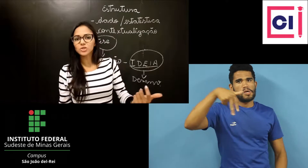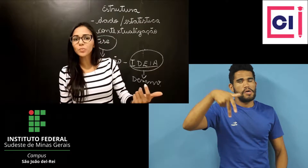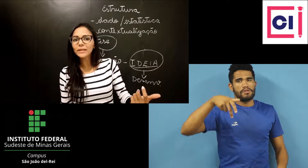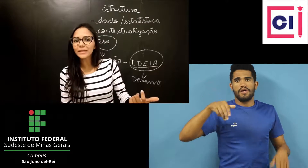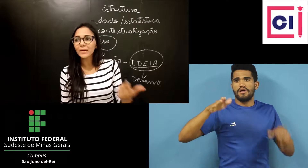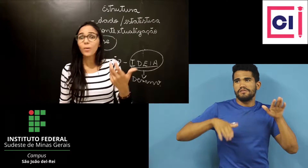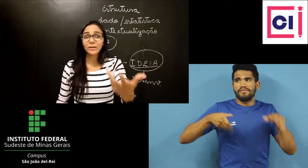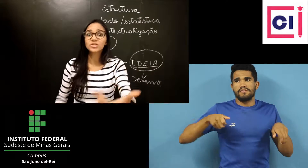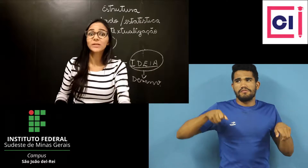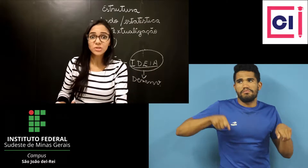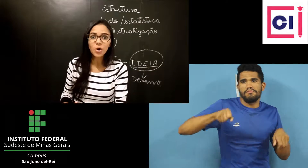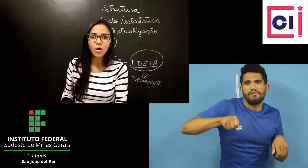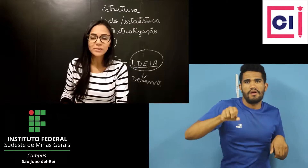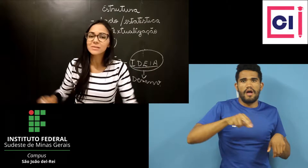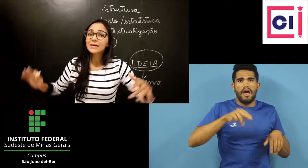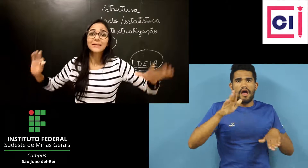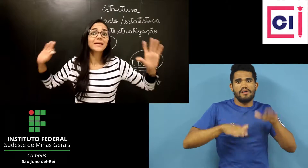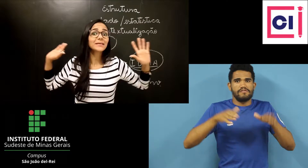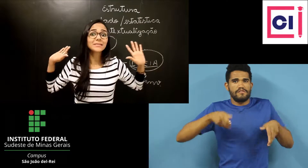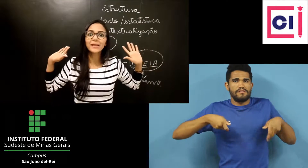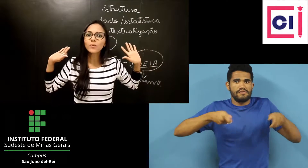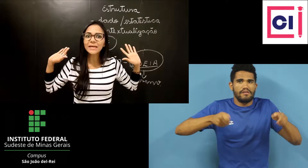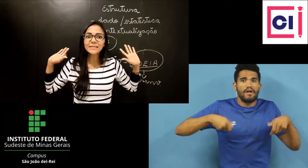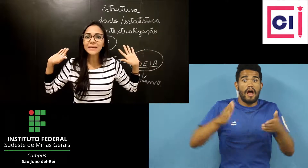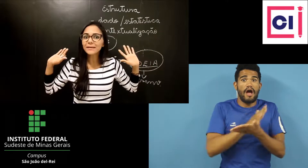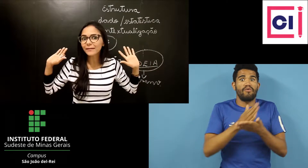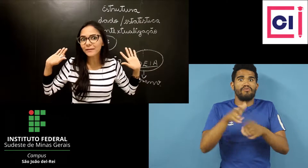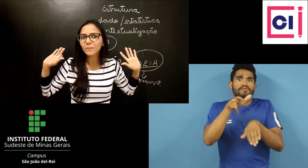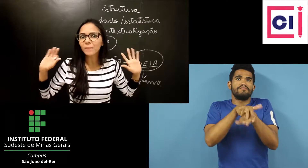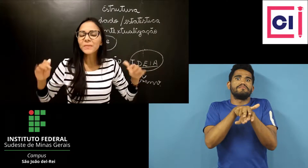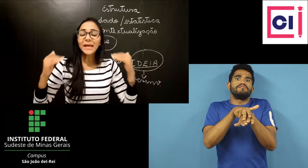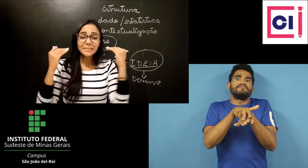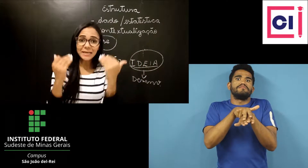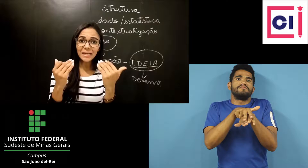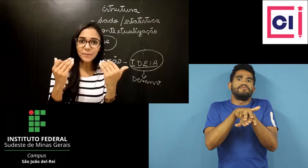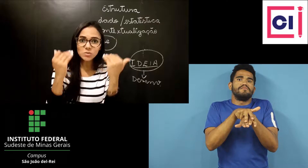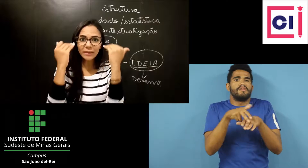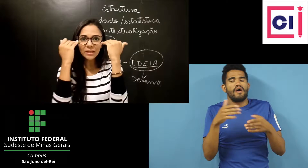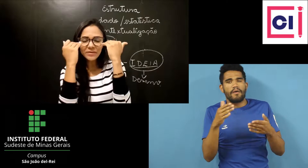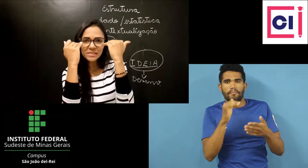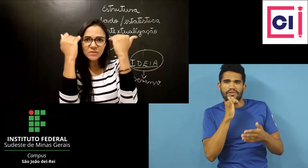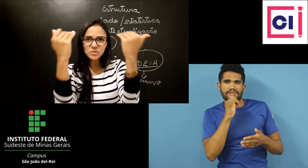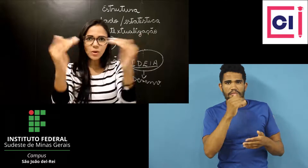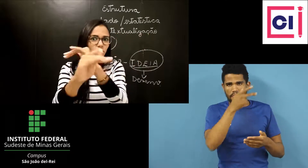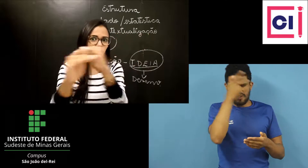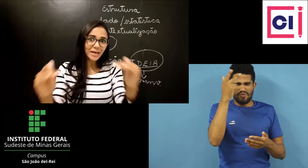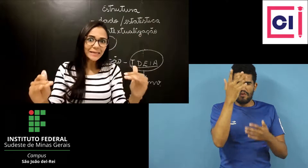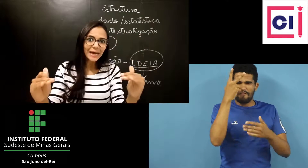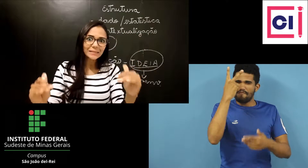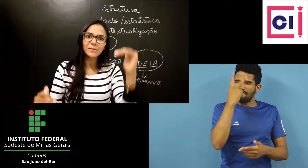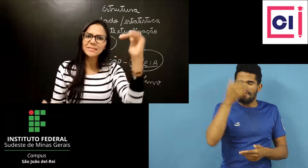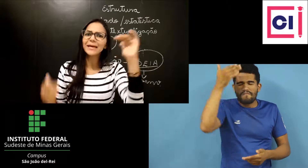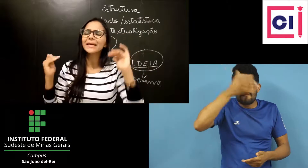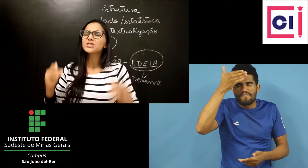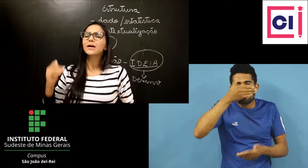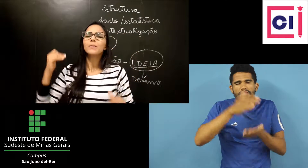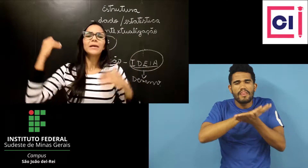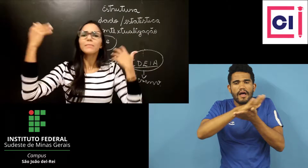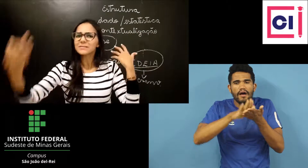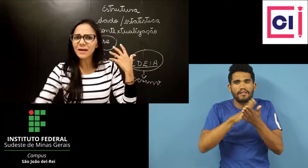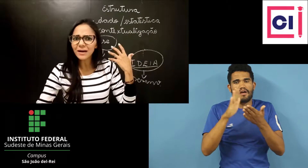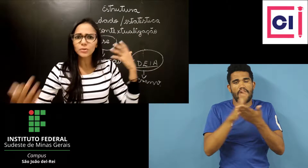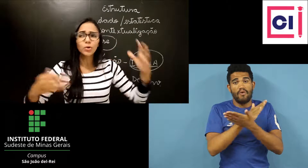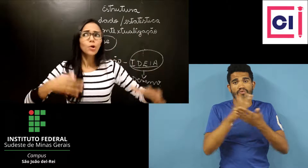andar, ela anda de muleta, agora ela anda de cadeira de rodas. Tem aquelas que nem conseguem sair da cama. Existe aquela pessoa que tem deficiência visual, não enxerga nada, mas tem aquela que